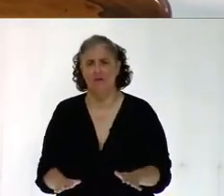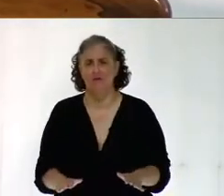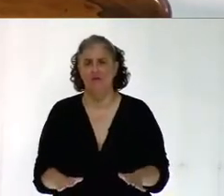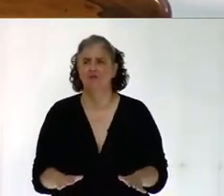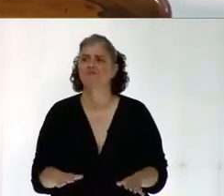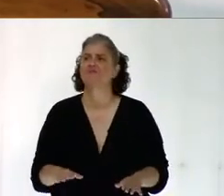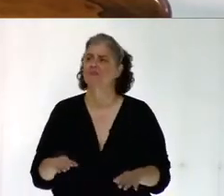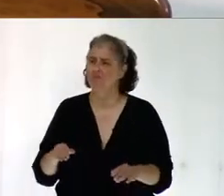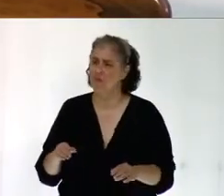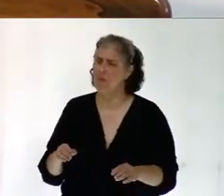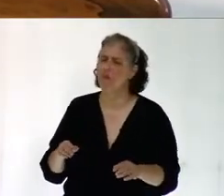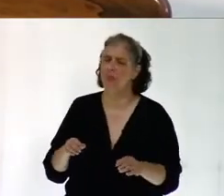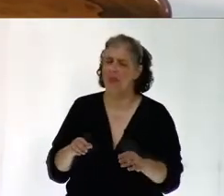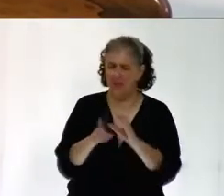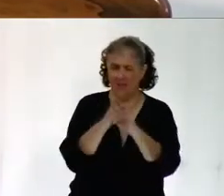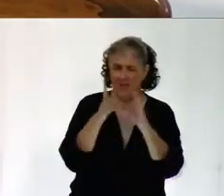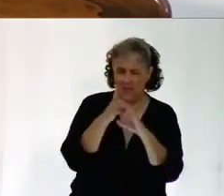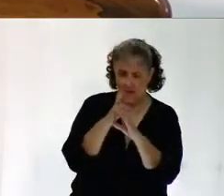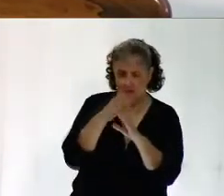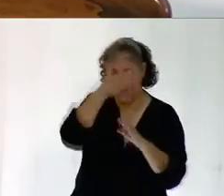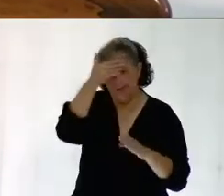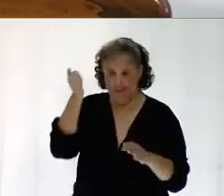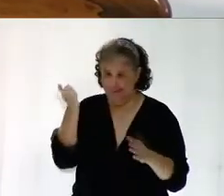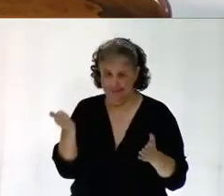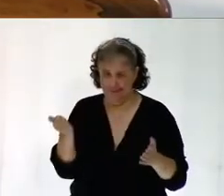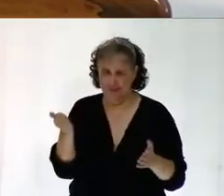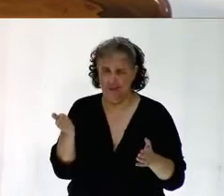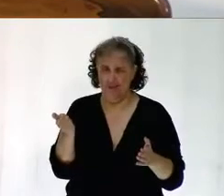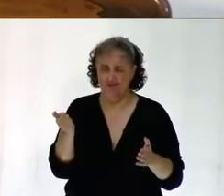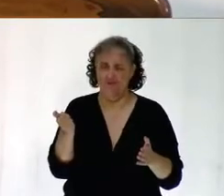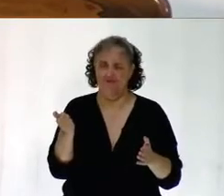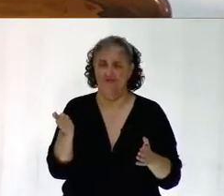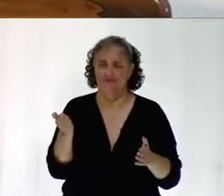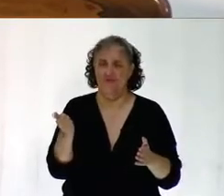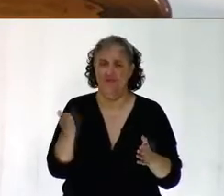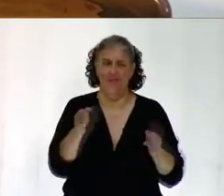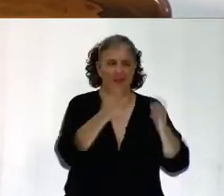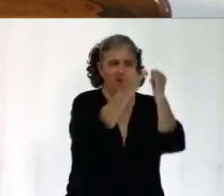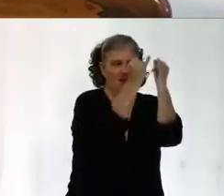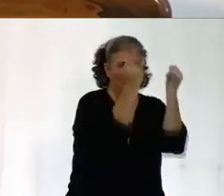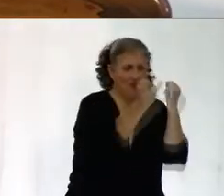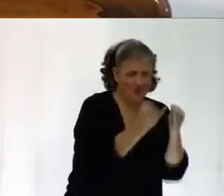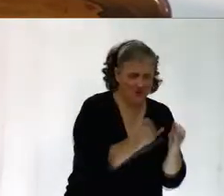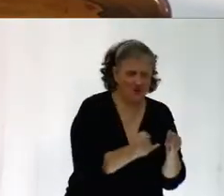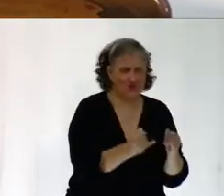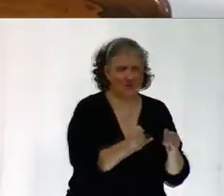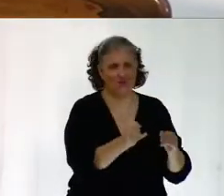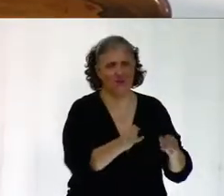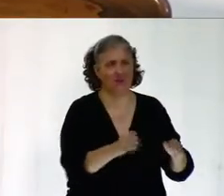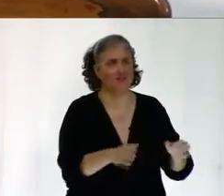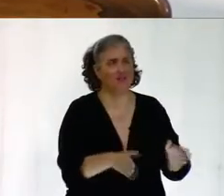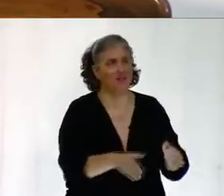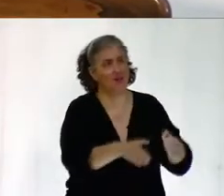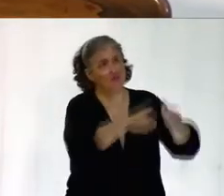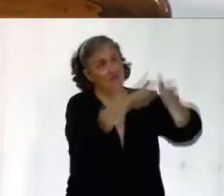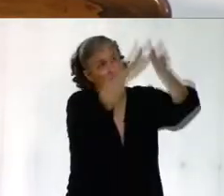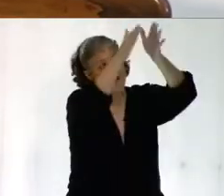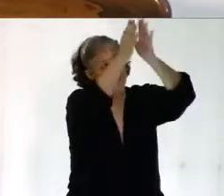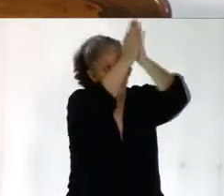do egito só ele prestarás culto povo de israel culto o abala lins levantou poste zydus